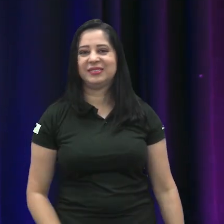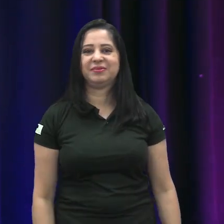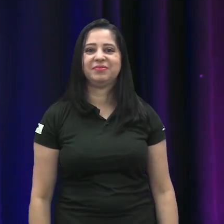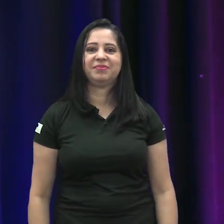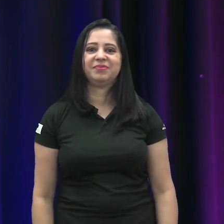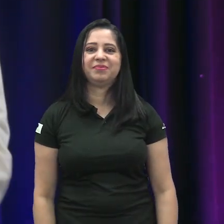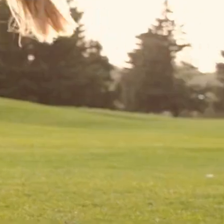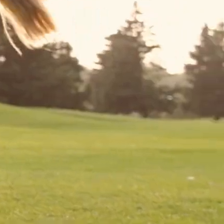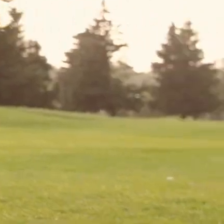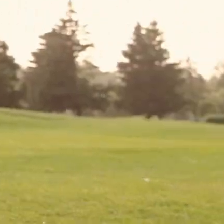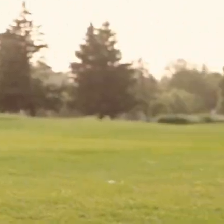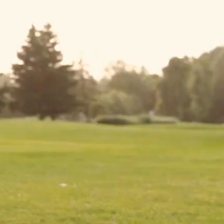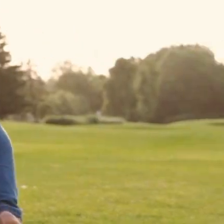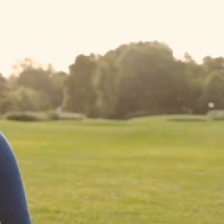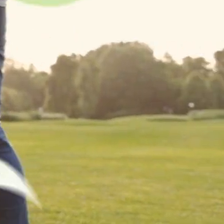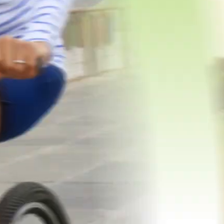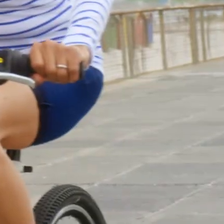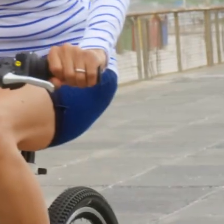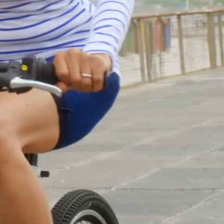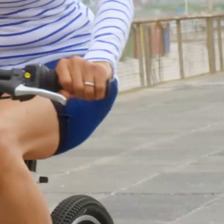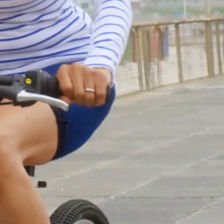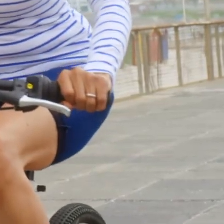estamos de volta.